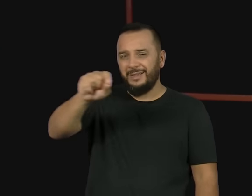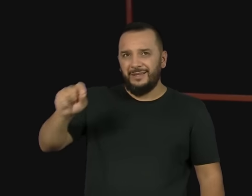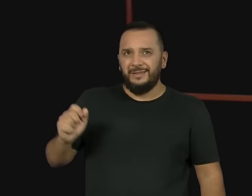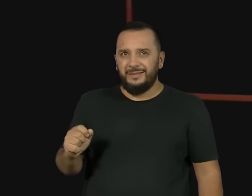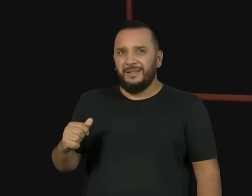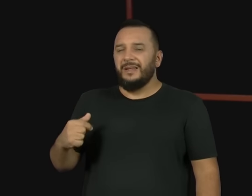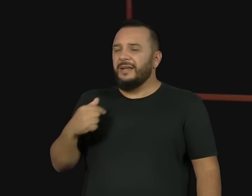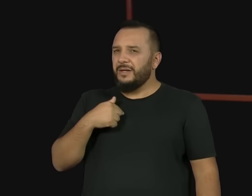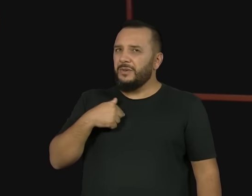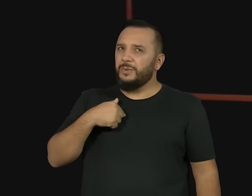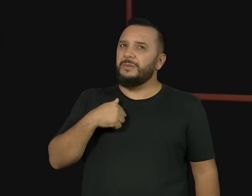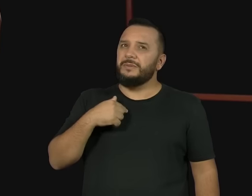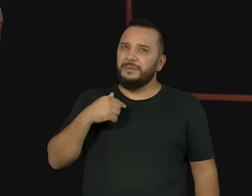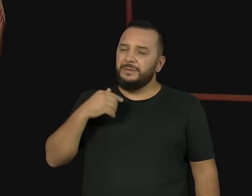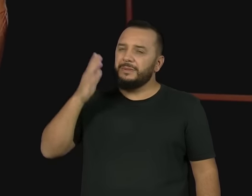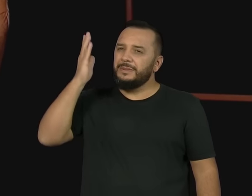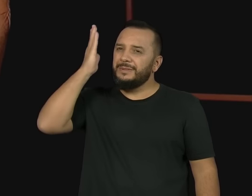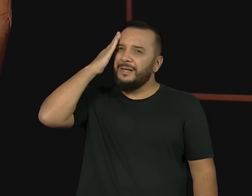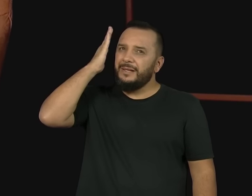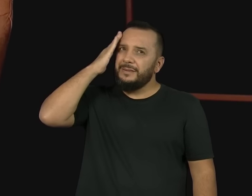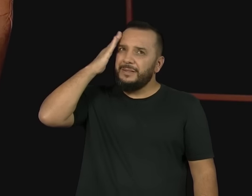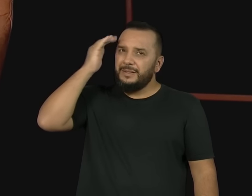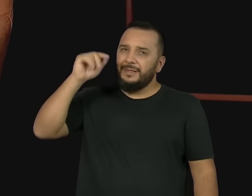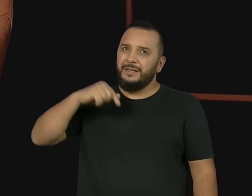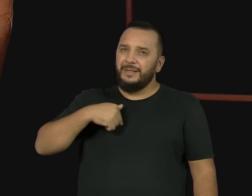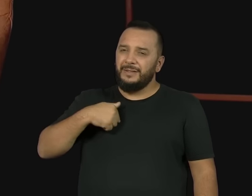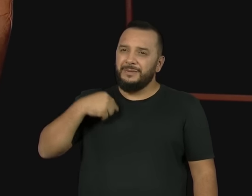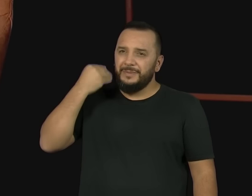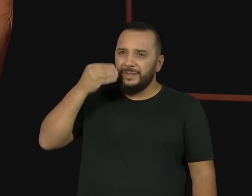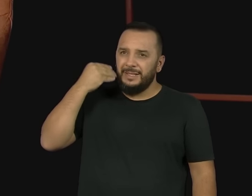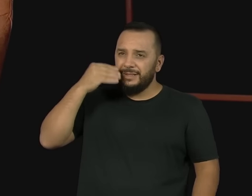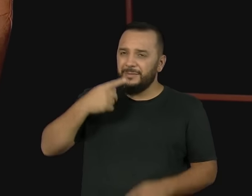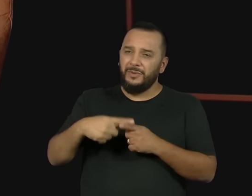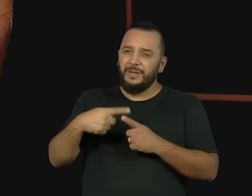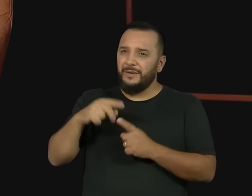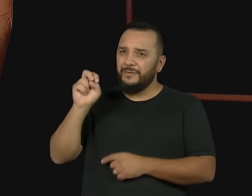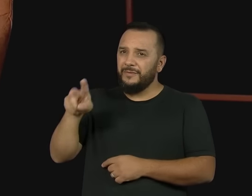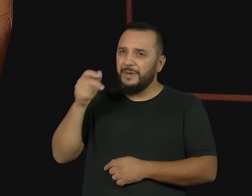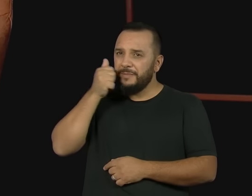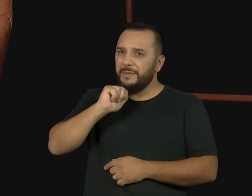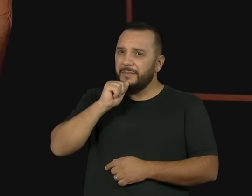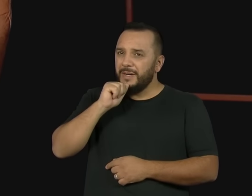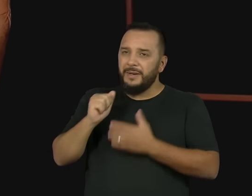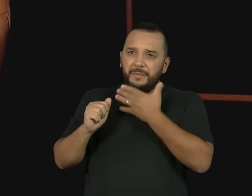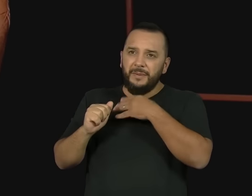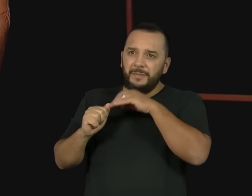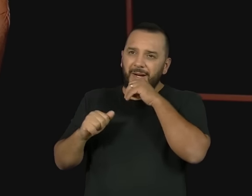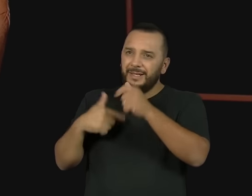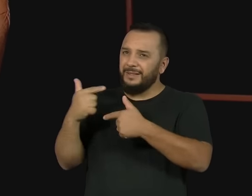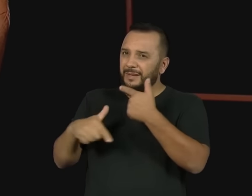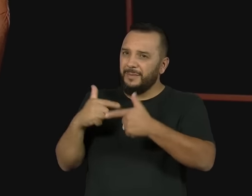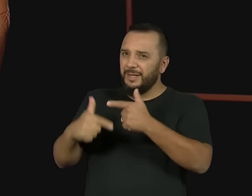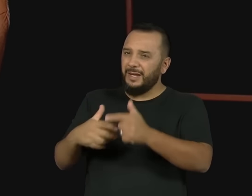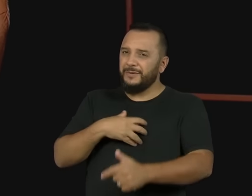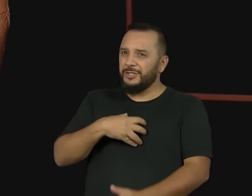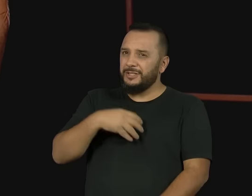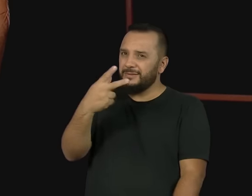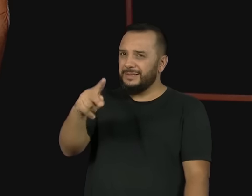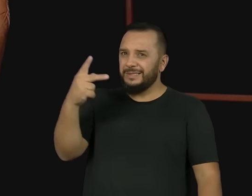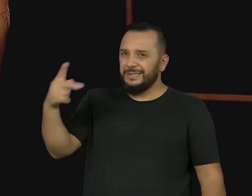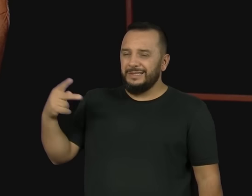sabia. E, sobretudo, eu tinha visto minha mãe e meu pai trabalhar do jeito que eles trabalhavam,